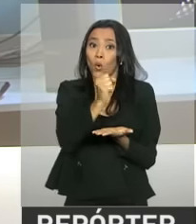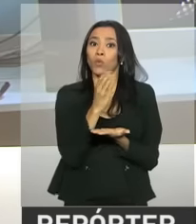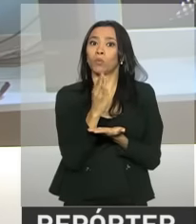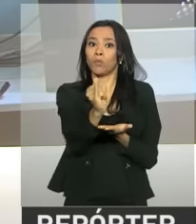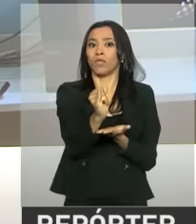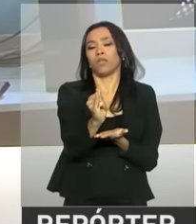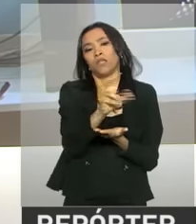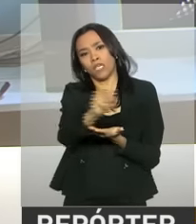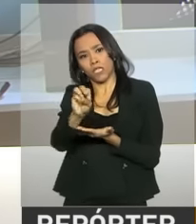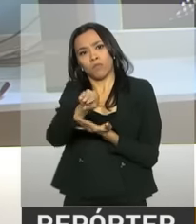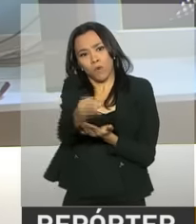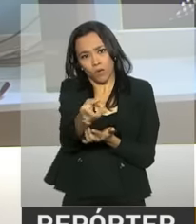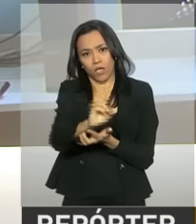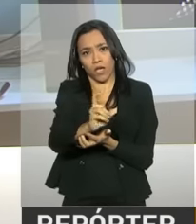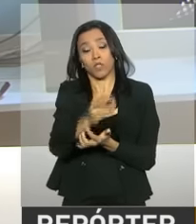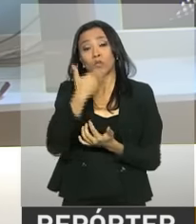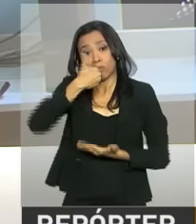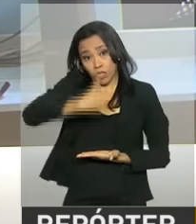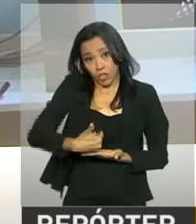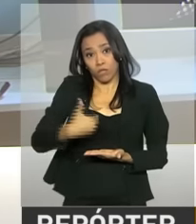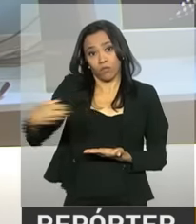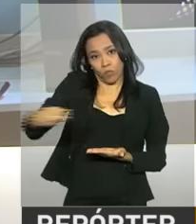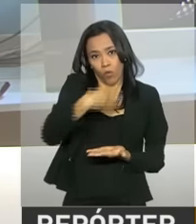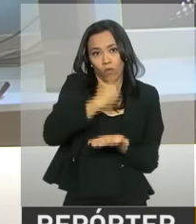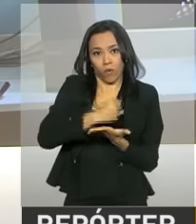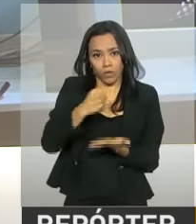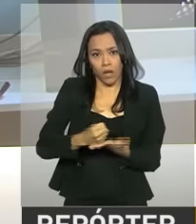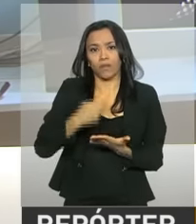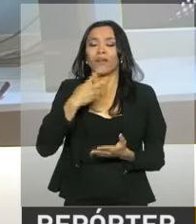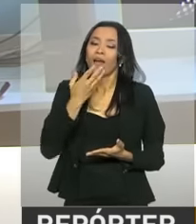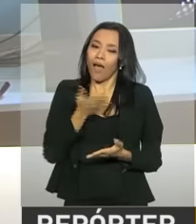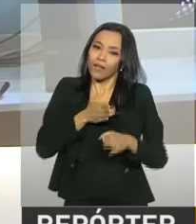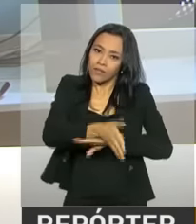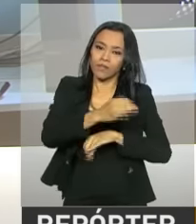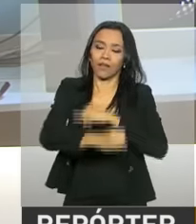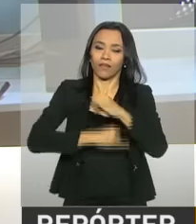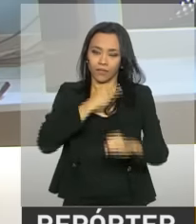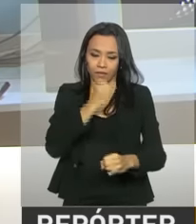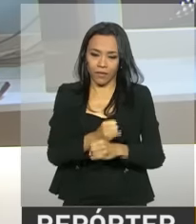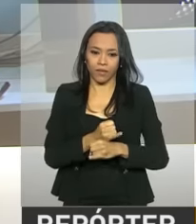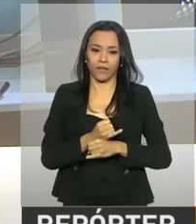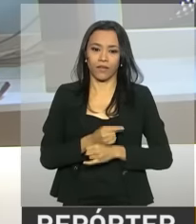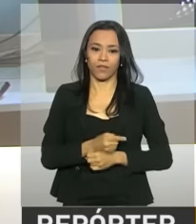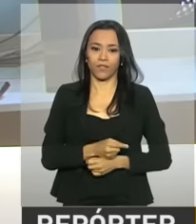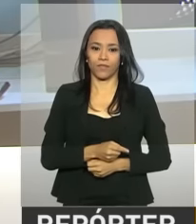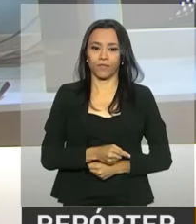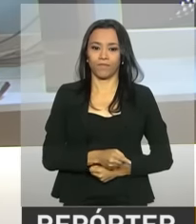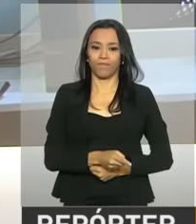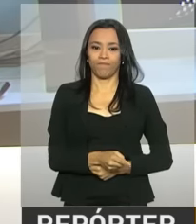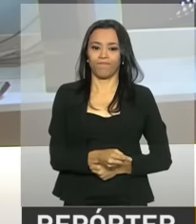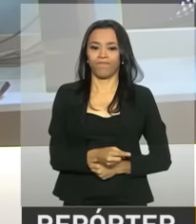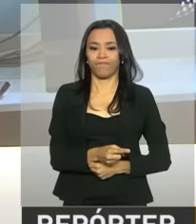Mea os pedidos de renovação devem ser feitos pela internet no site sisfiesaluno.mec.gov.br